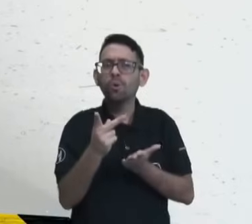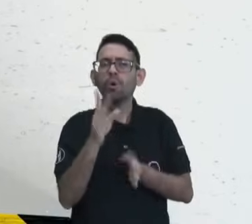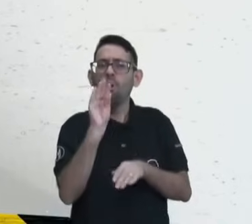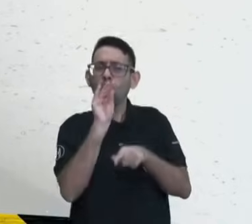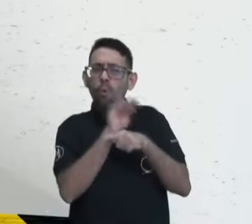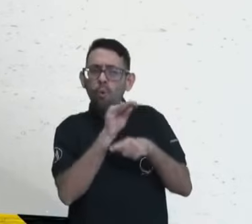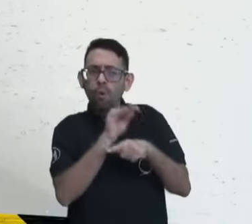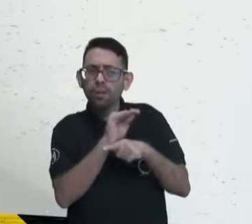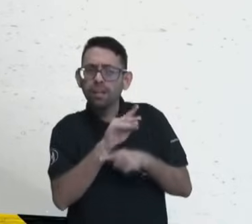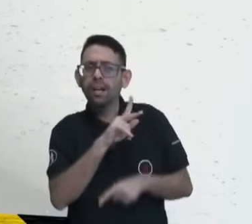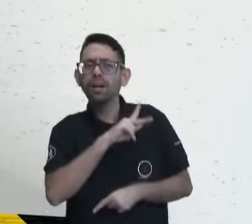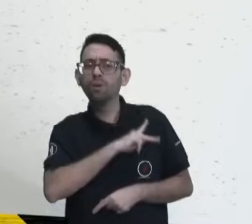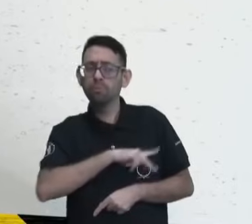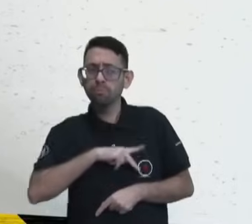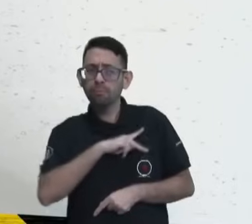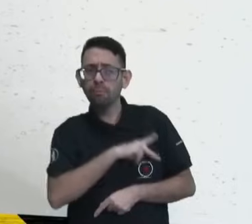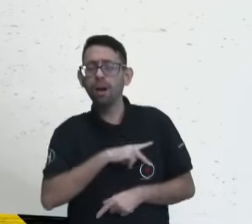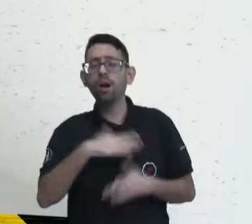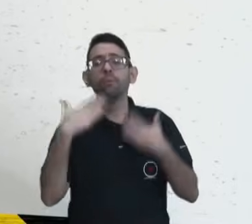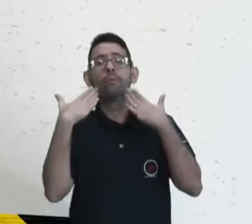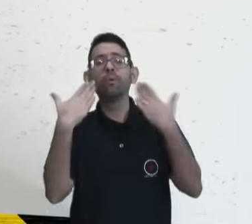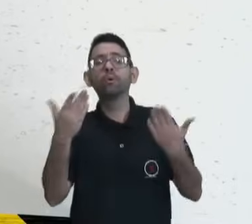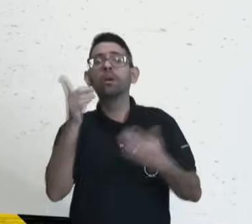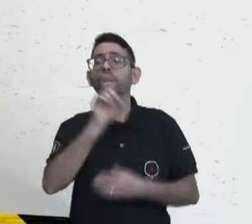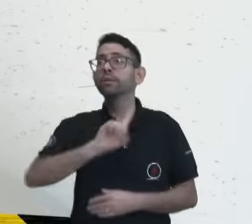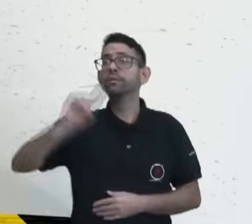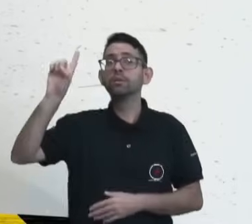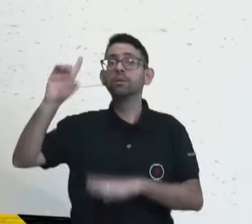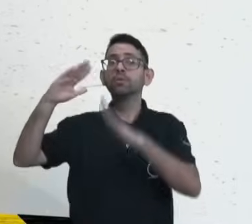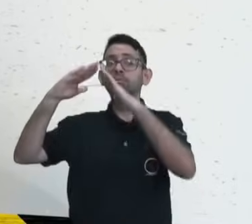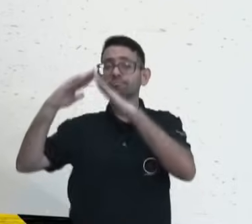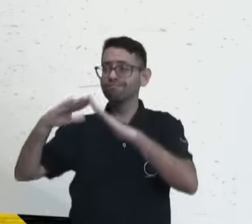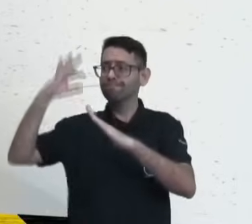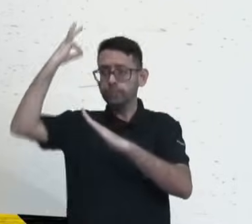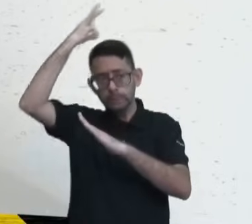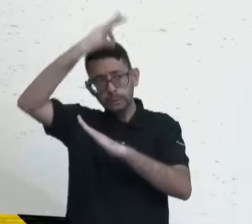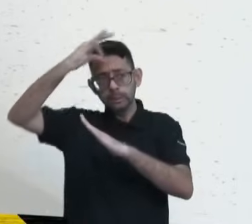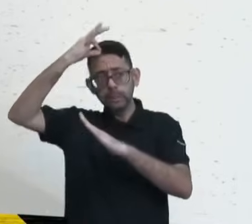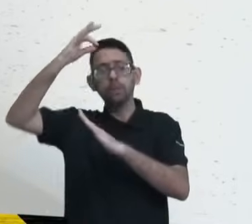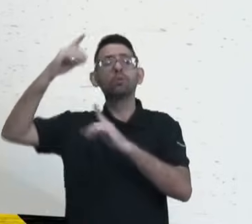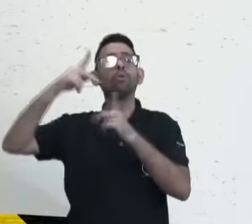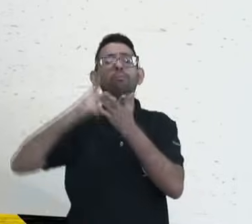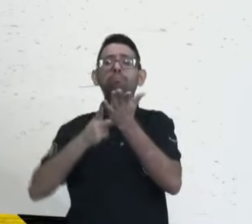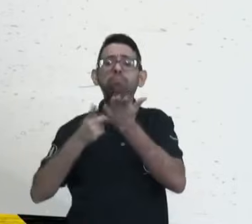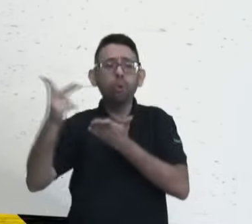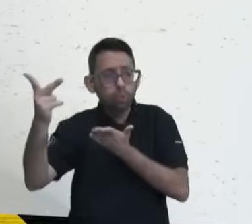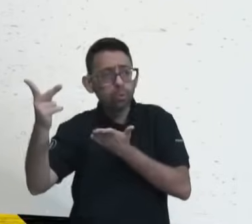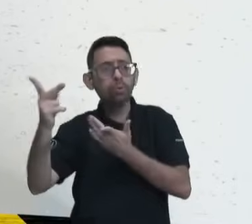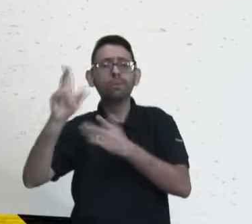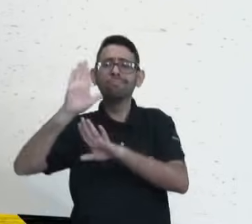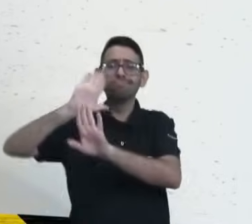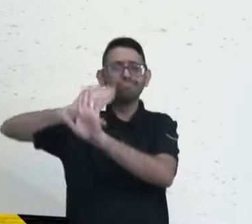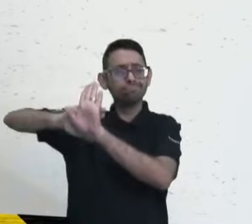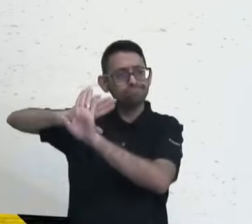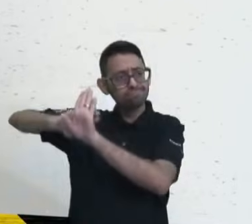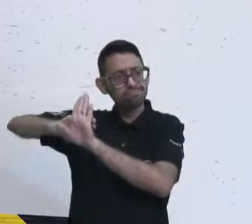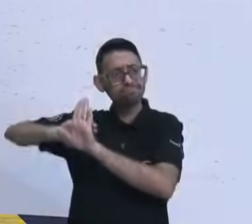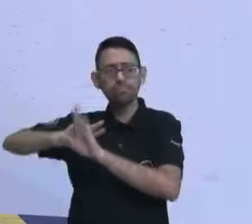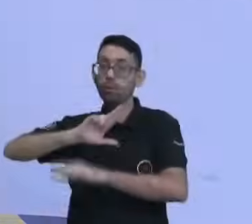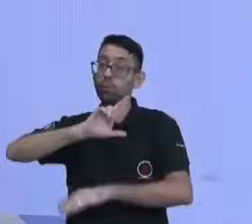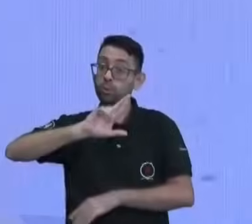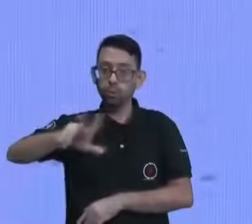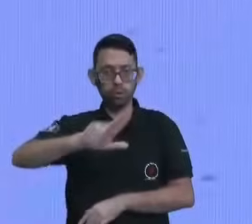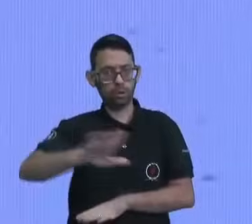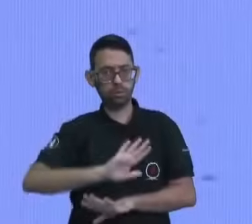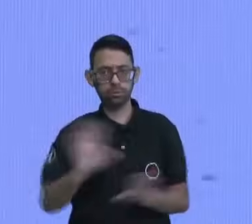apresentar uma igreja Santa pura que não falsifica o evangelho